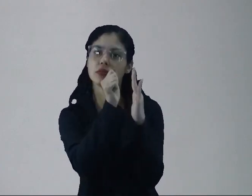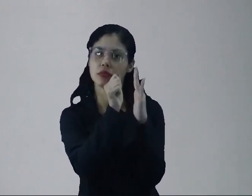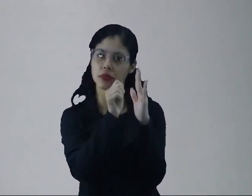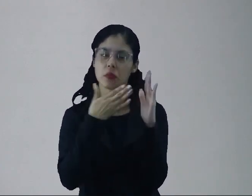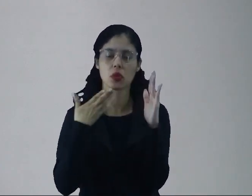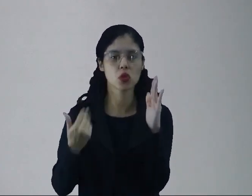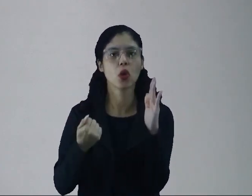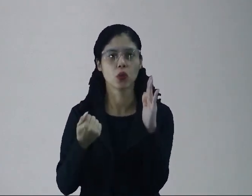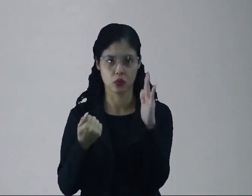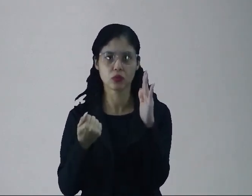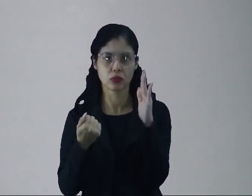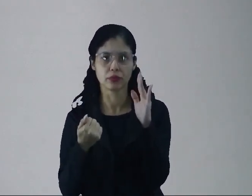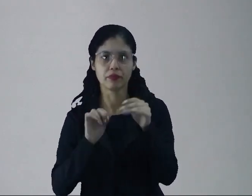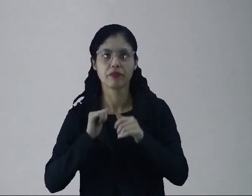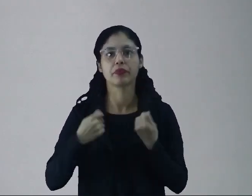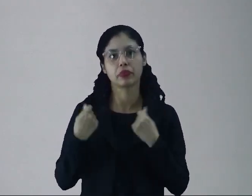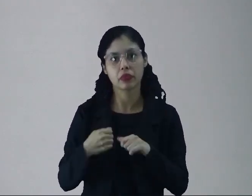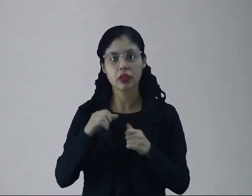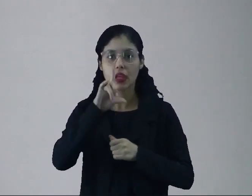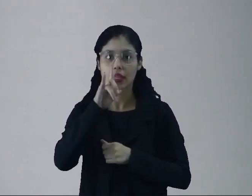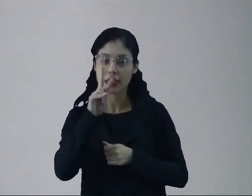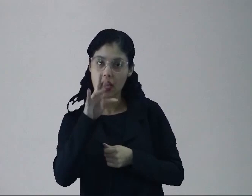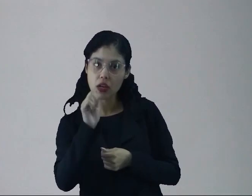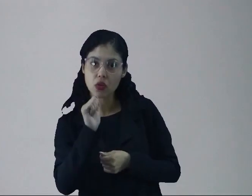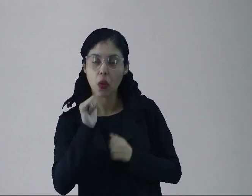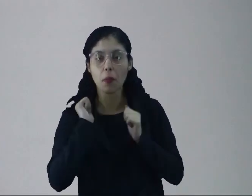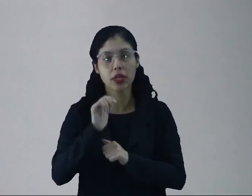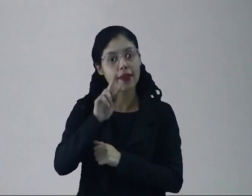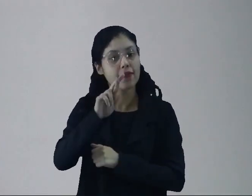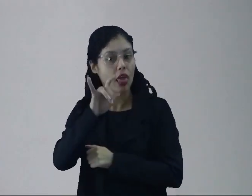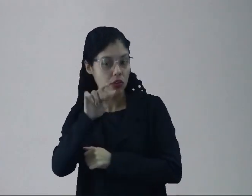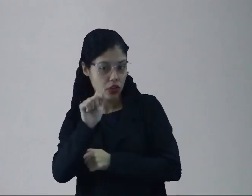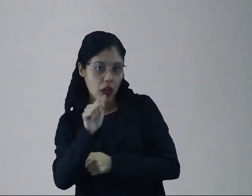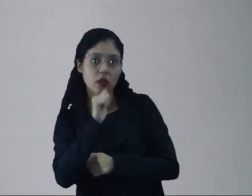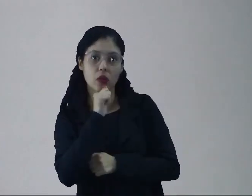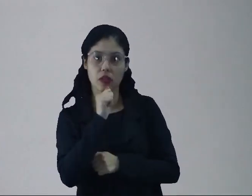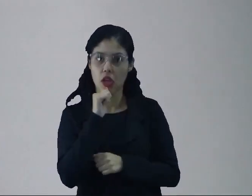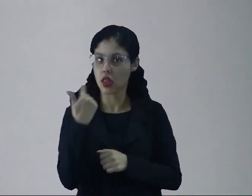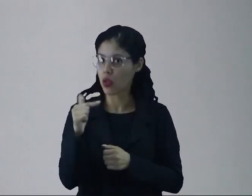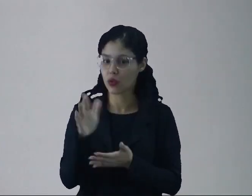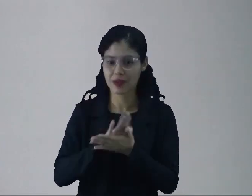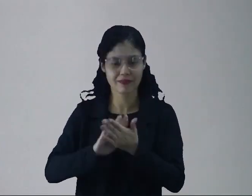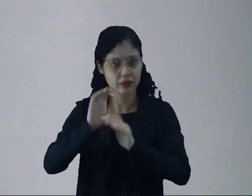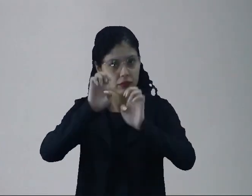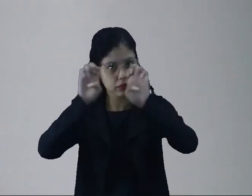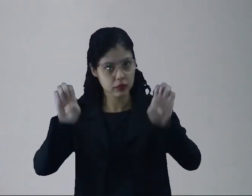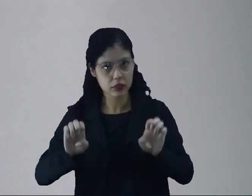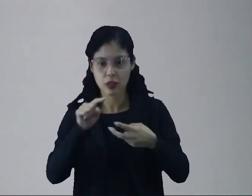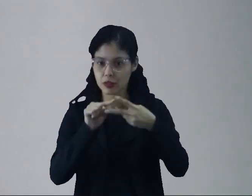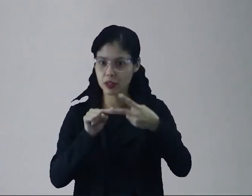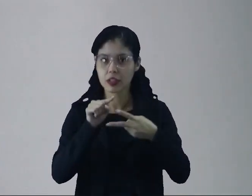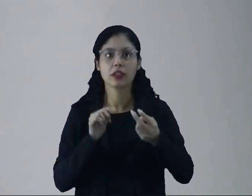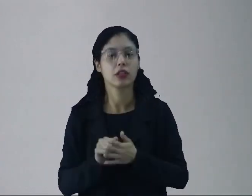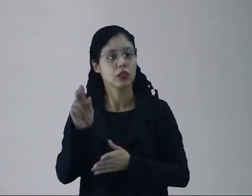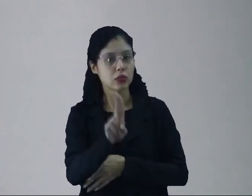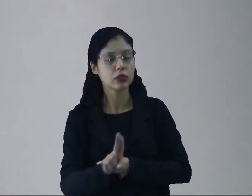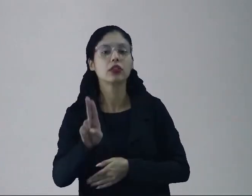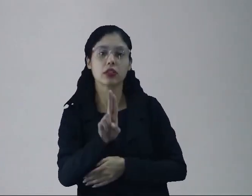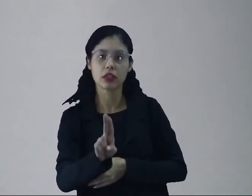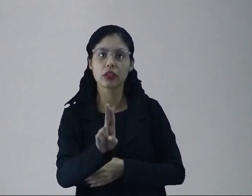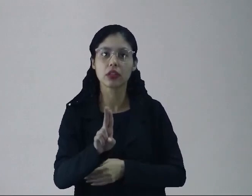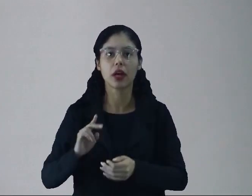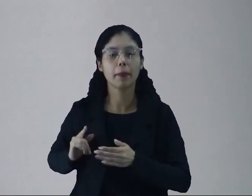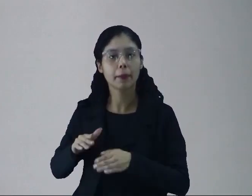também, ok? Ele pode ter cílios, ele pode ter flagelo, ele pode não ter as estruturas. Cílios e flagelos são utilizados